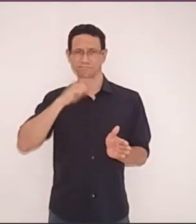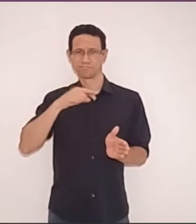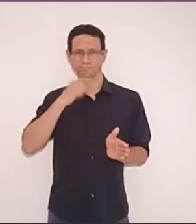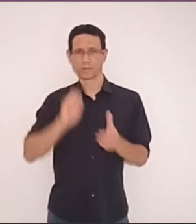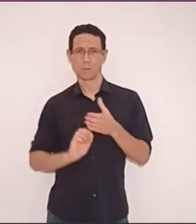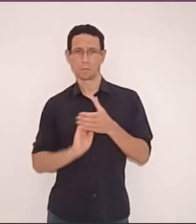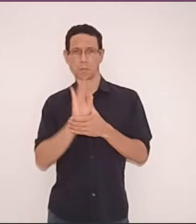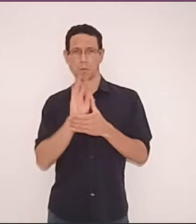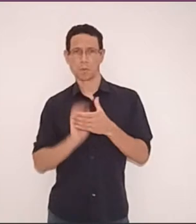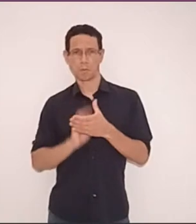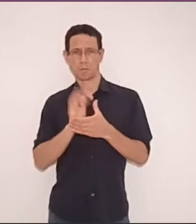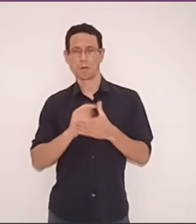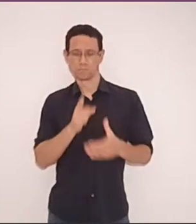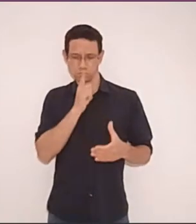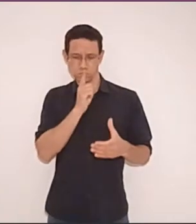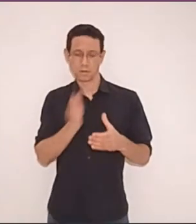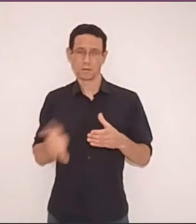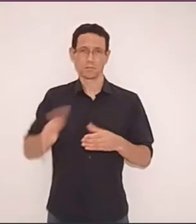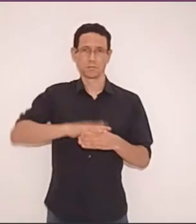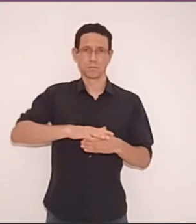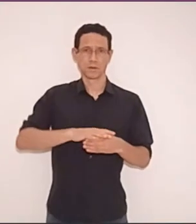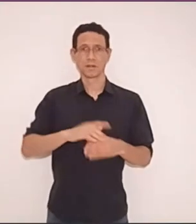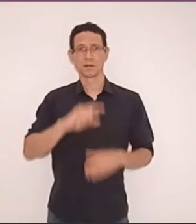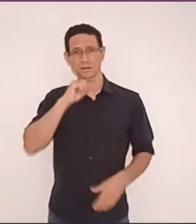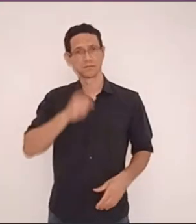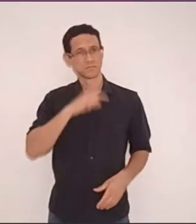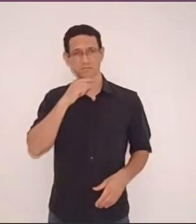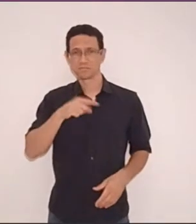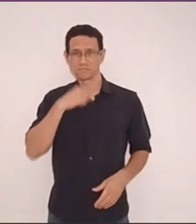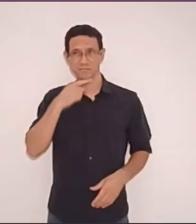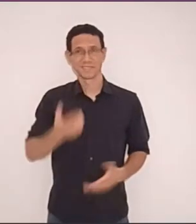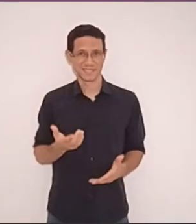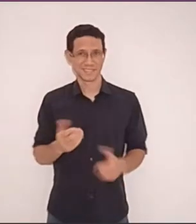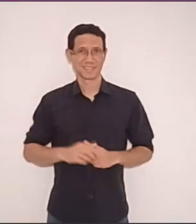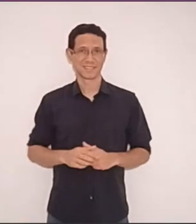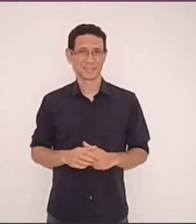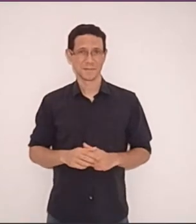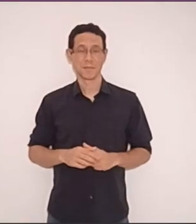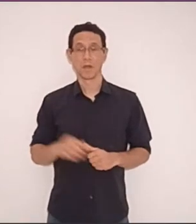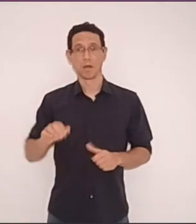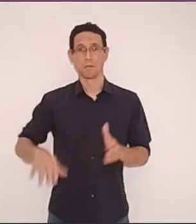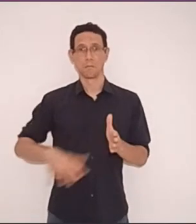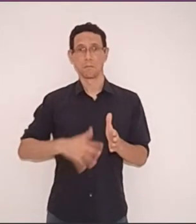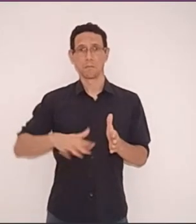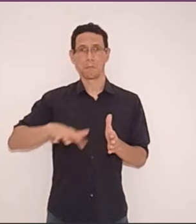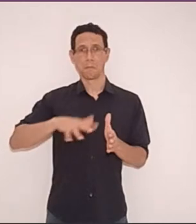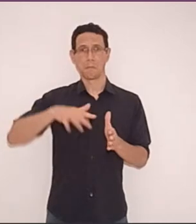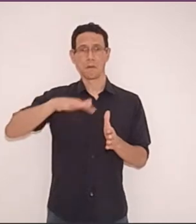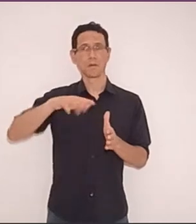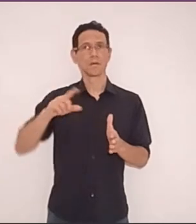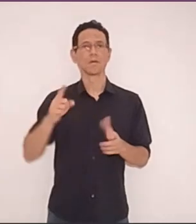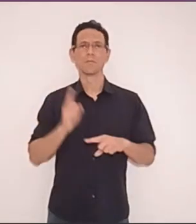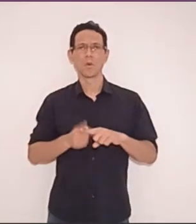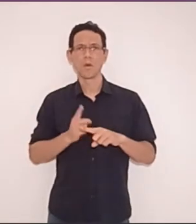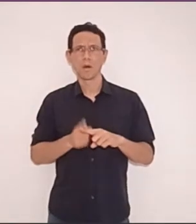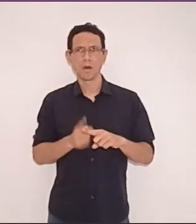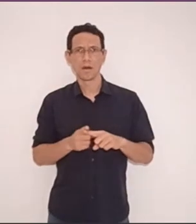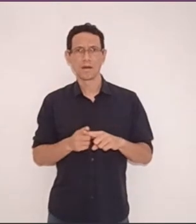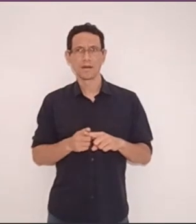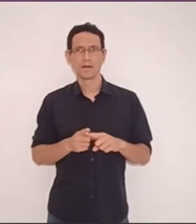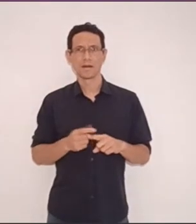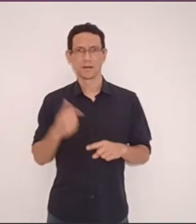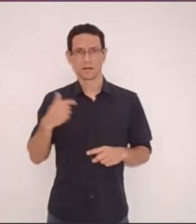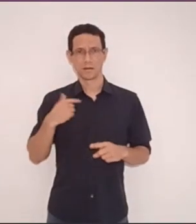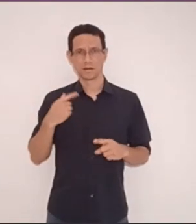grandes humanas conforme eu tenho que mudou não eu quando fui tem que